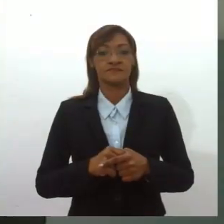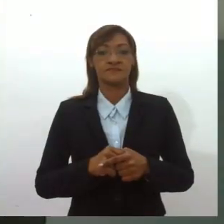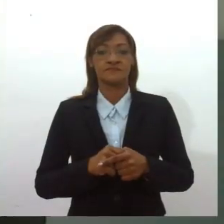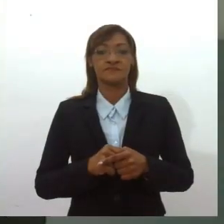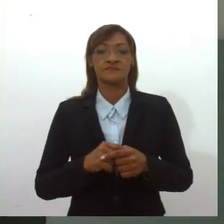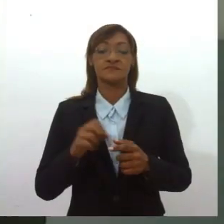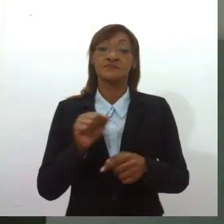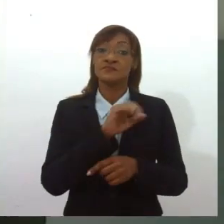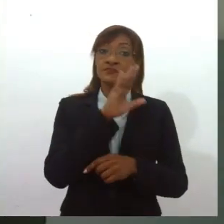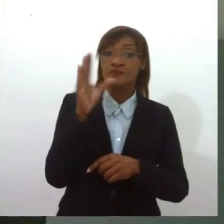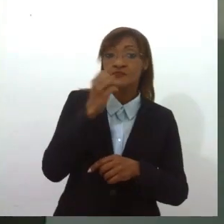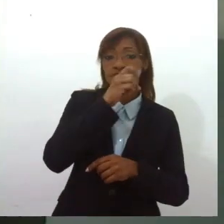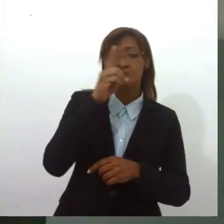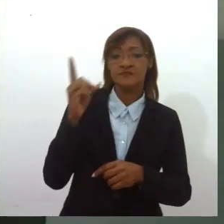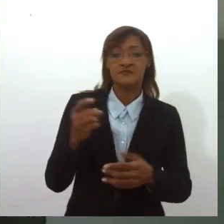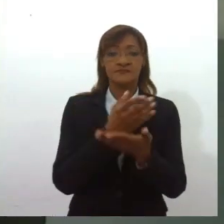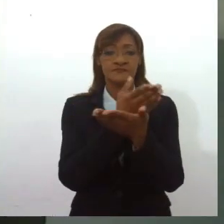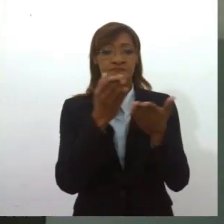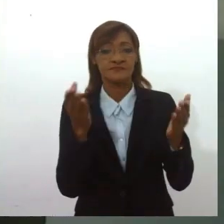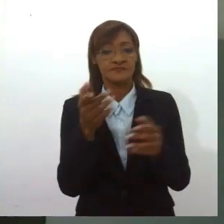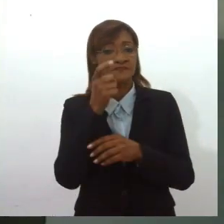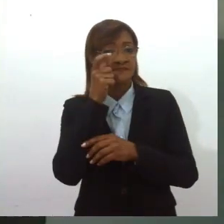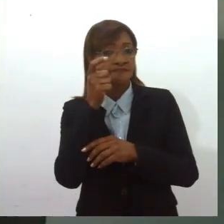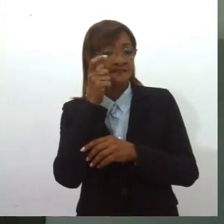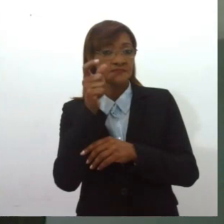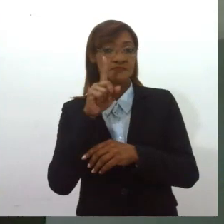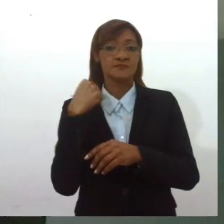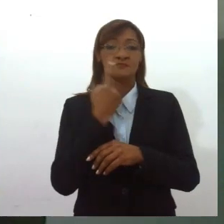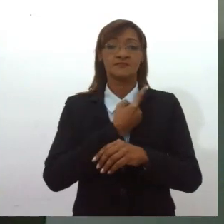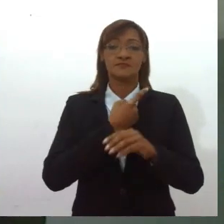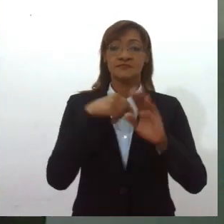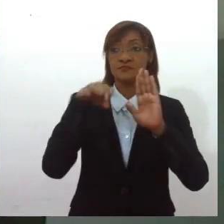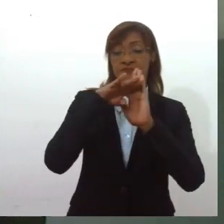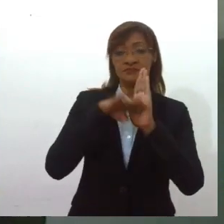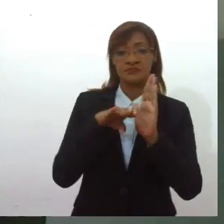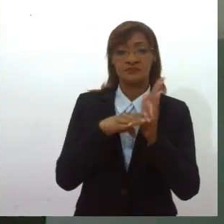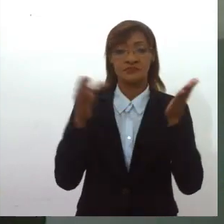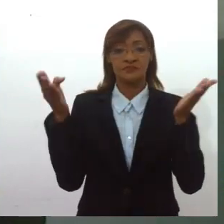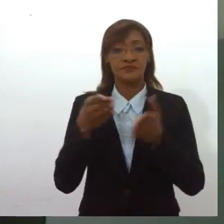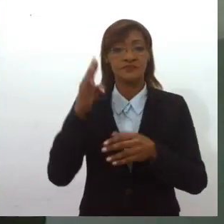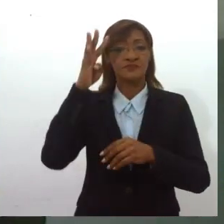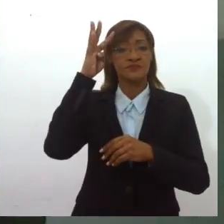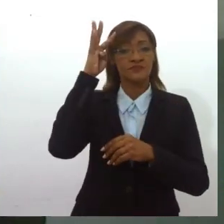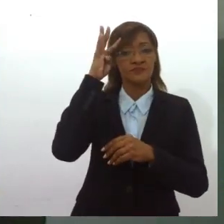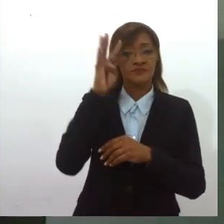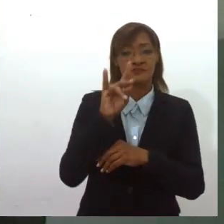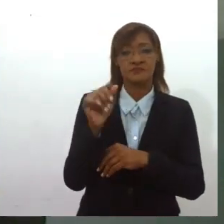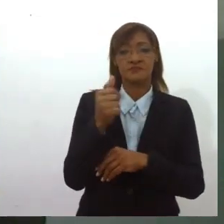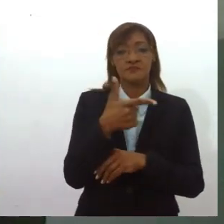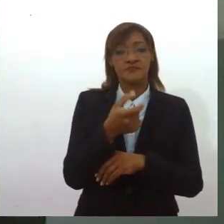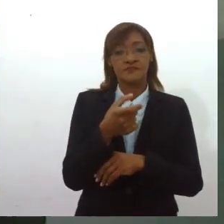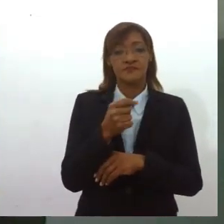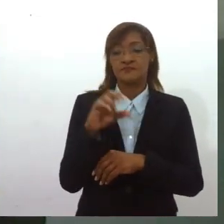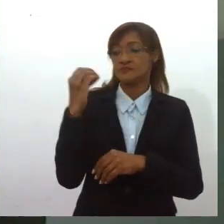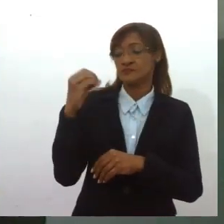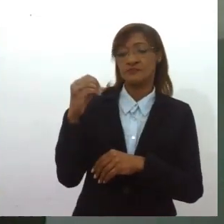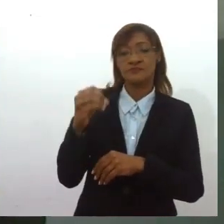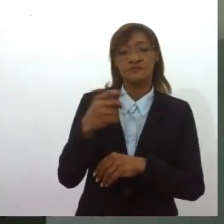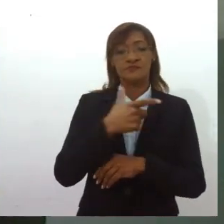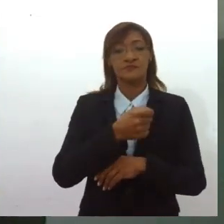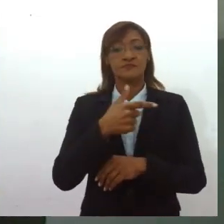Olá bom dia para você que acompanha a nossa programação hoje é quarta-feira 20 de outubro de